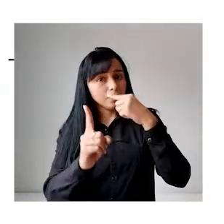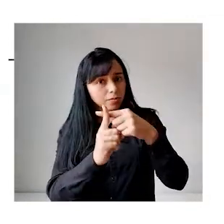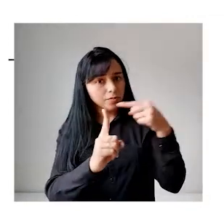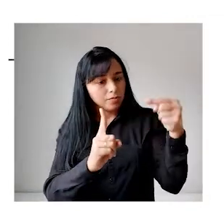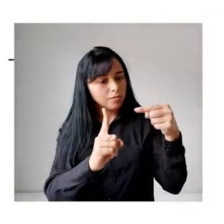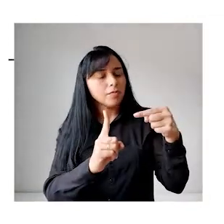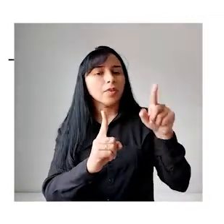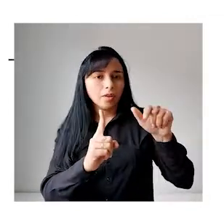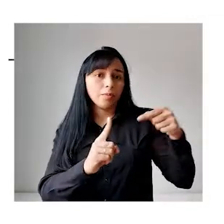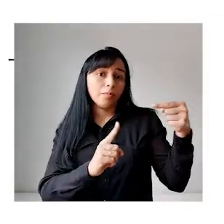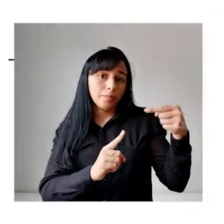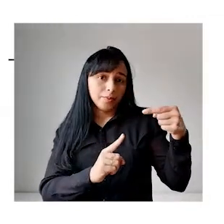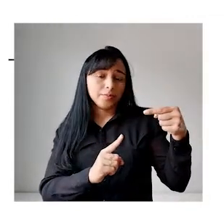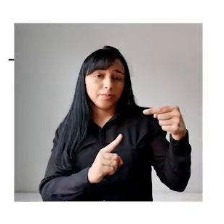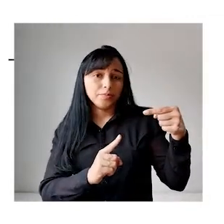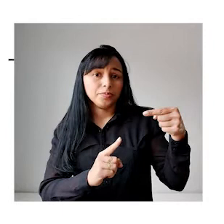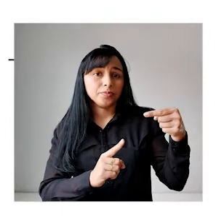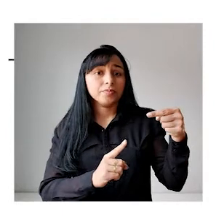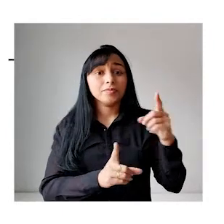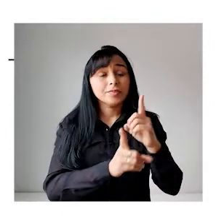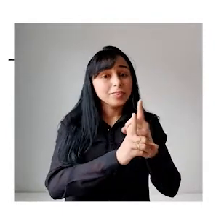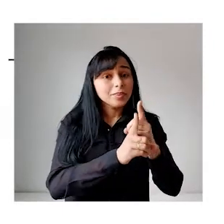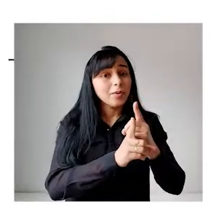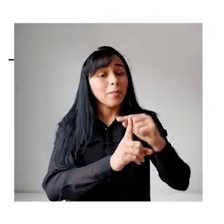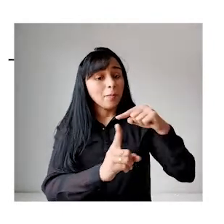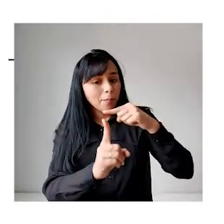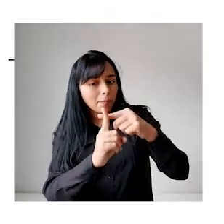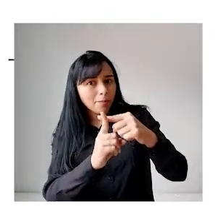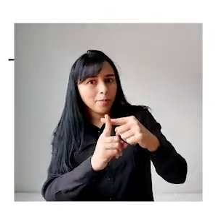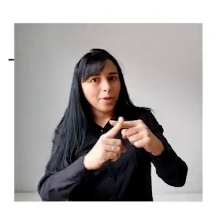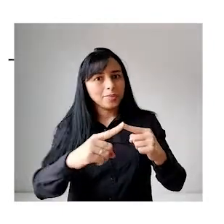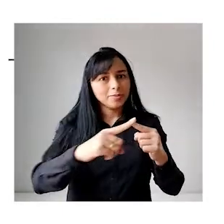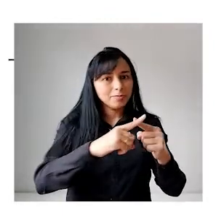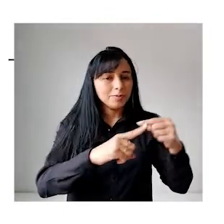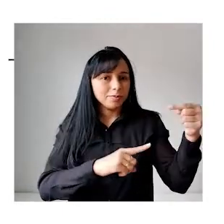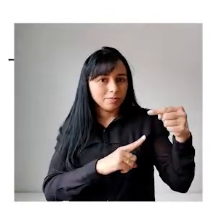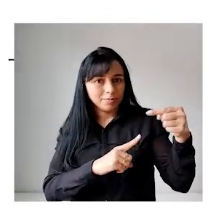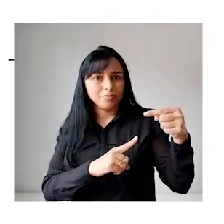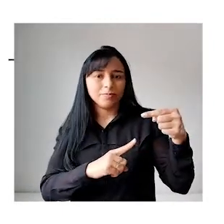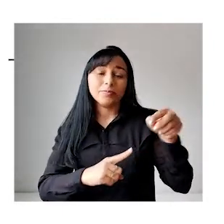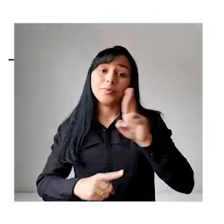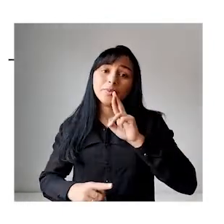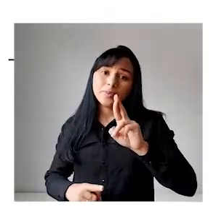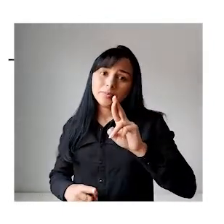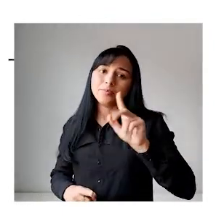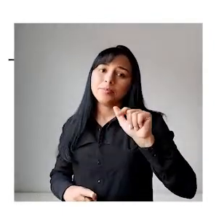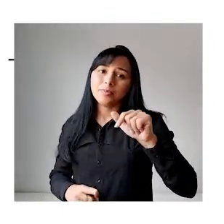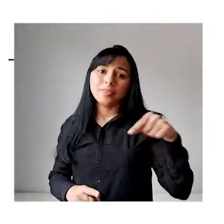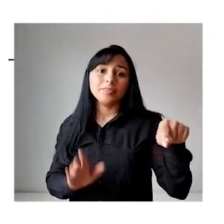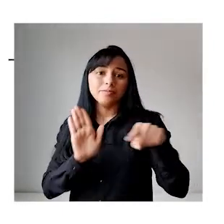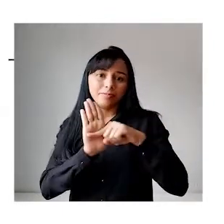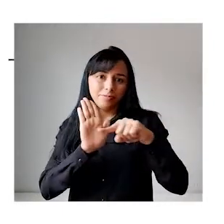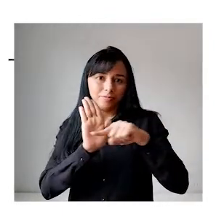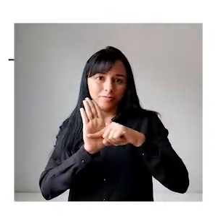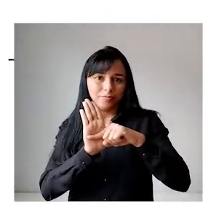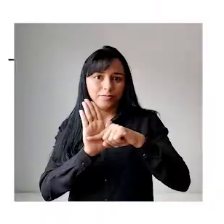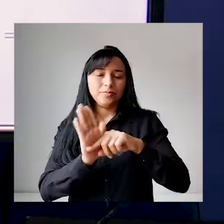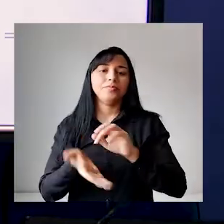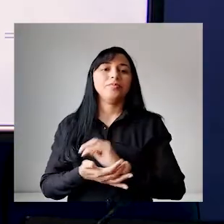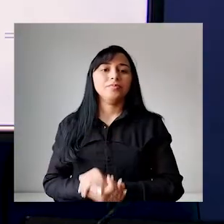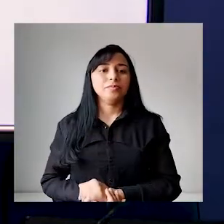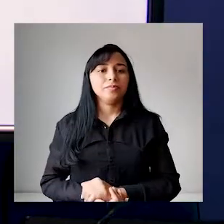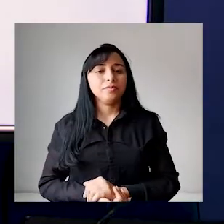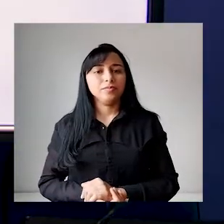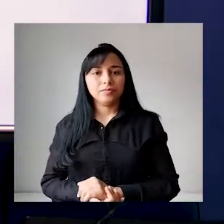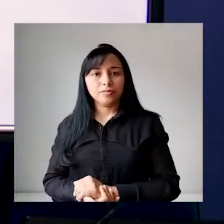que multiplica menos é mais, e lá no final a gente vai ter mais que multiplica menos. Então o resultado vai ter que ser uma conta negativa.